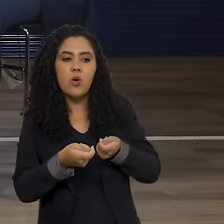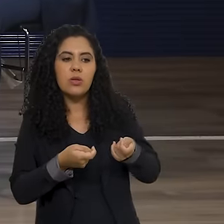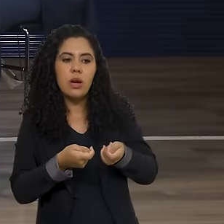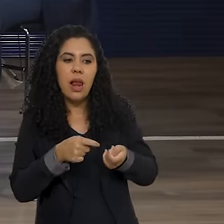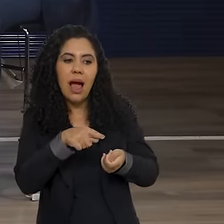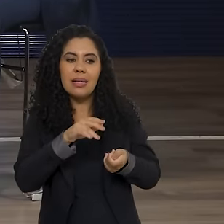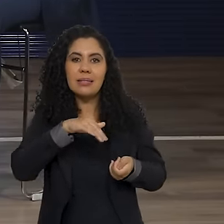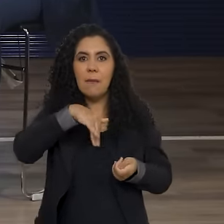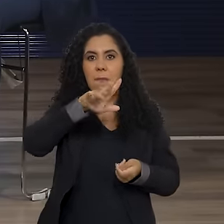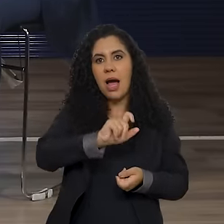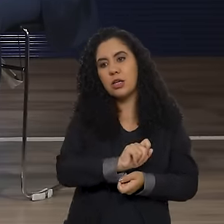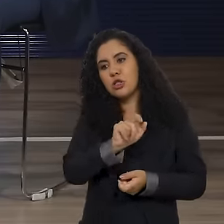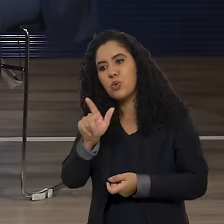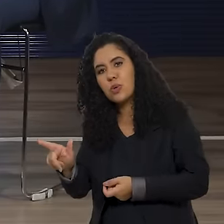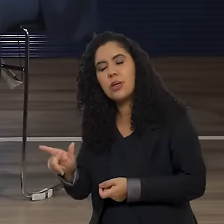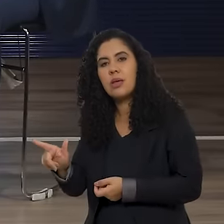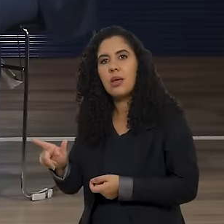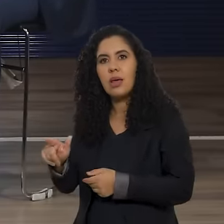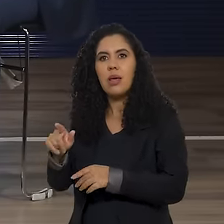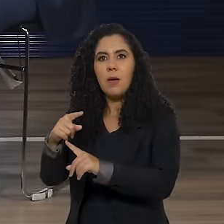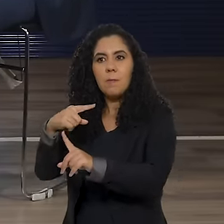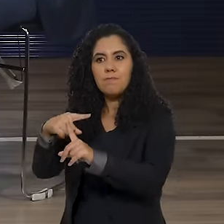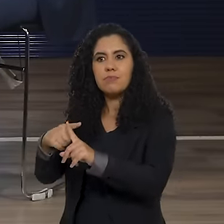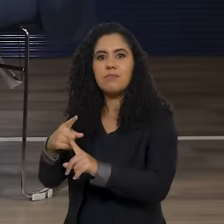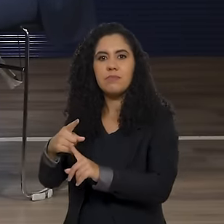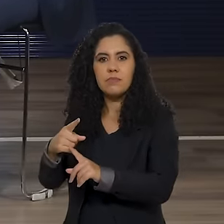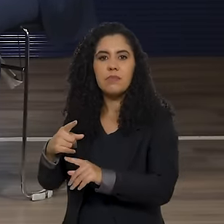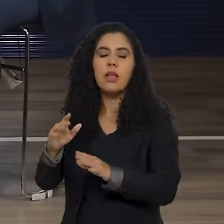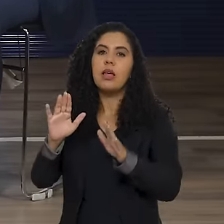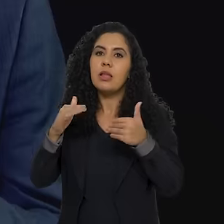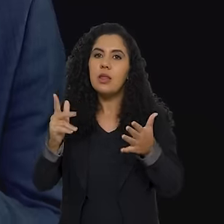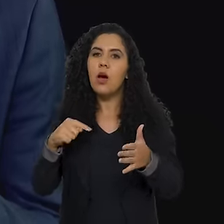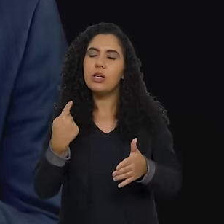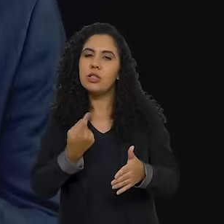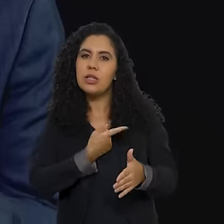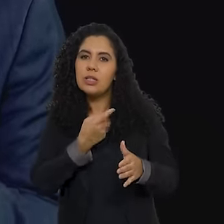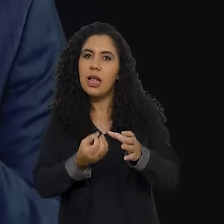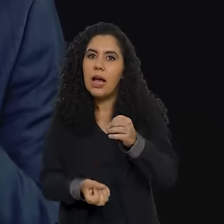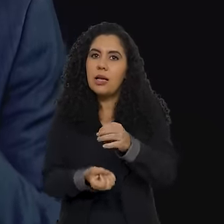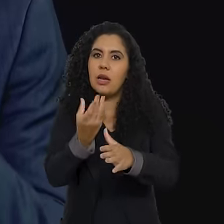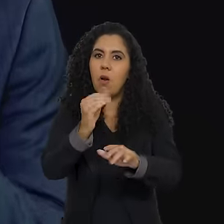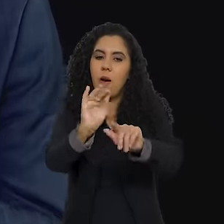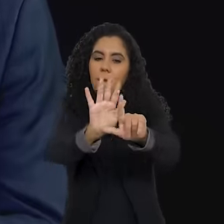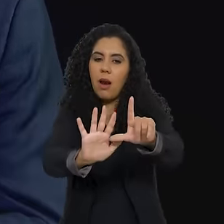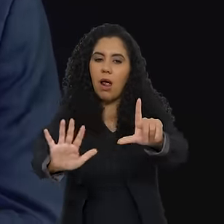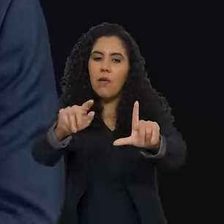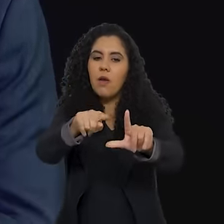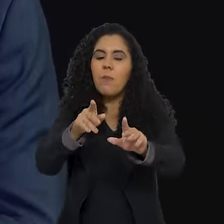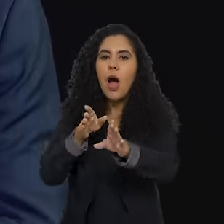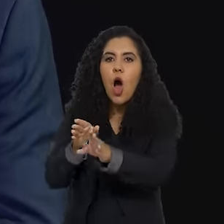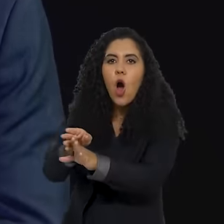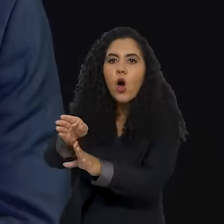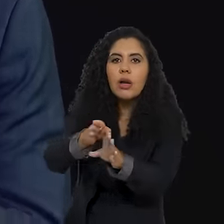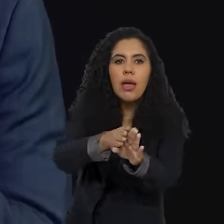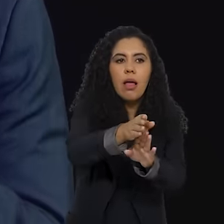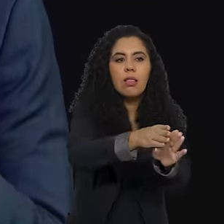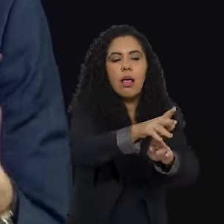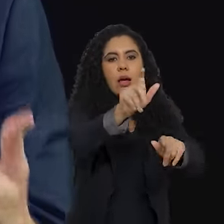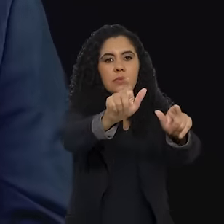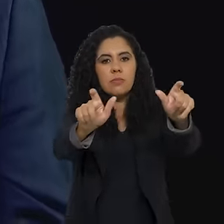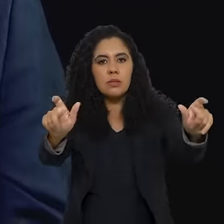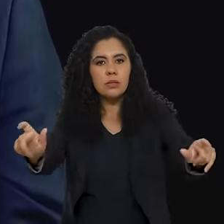controlar a regulação é maior do que o benefício. Então, a gente está criando uma plataforma para orientar os reguladores,